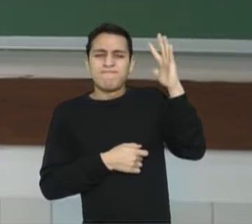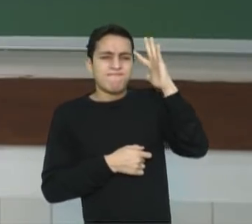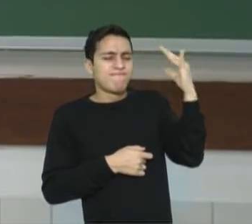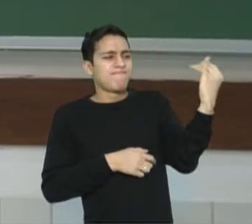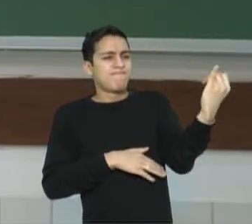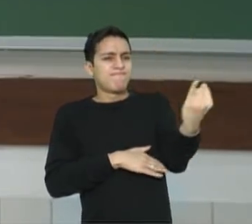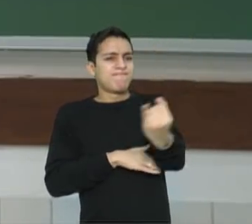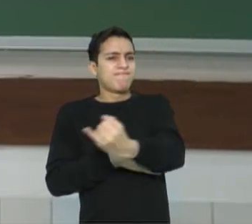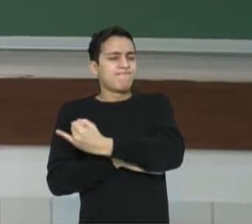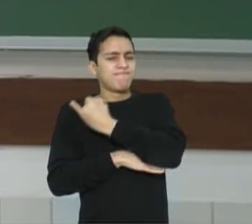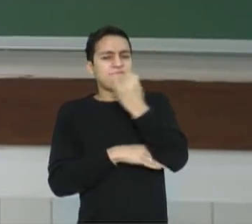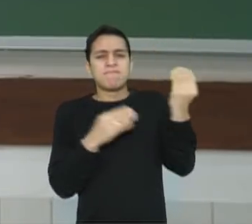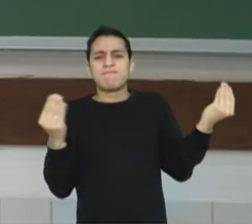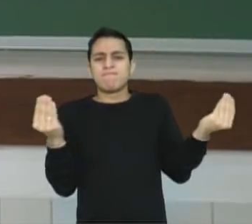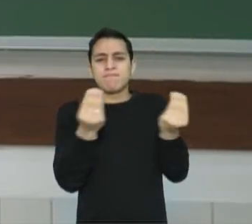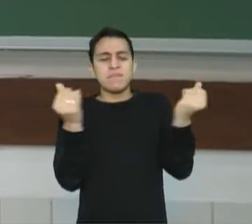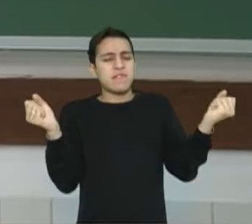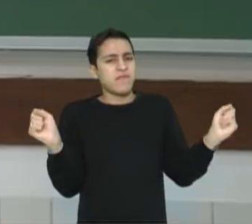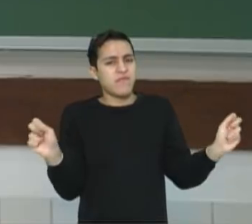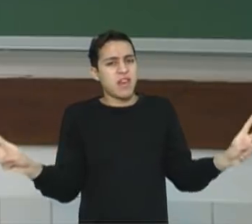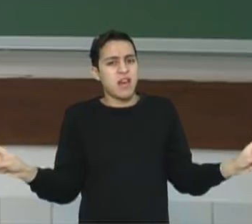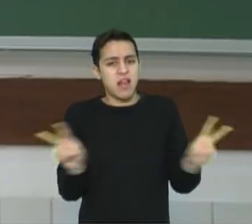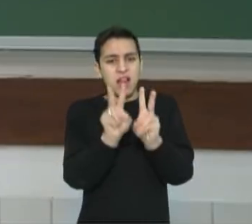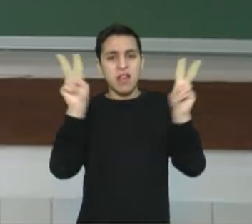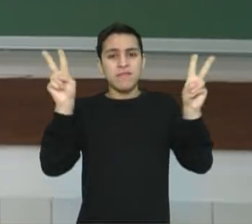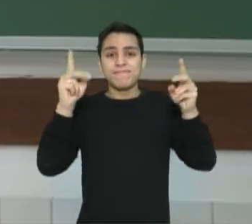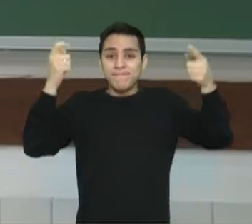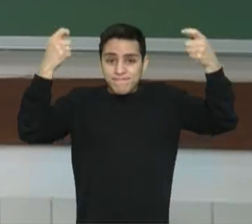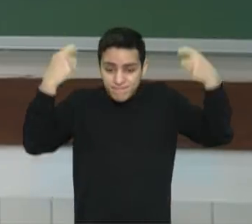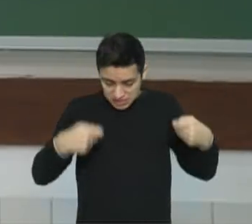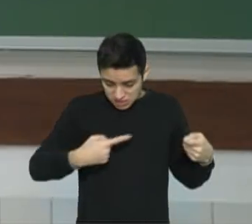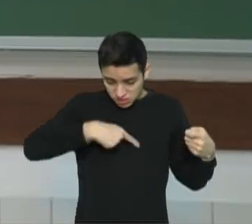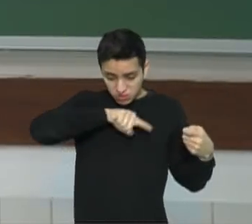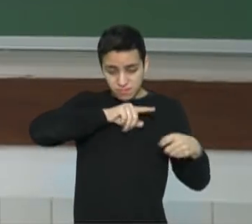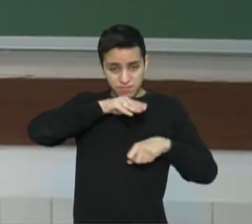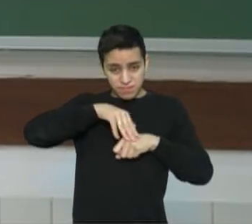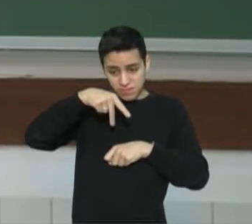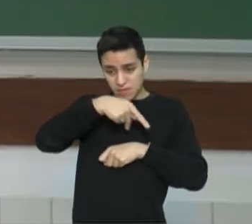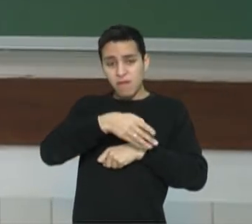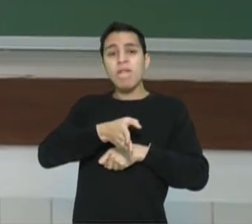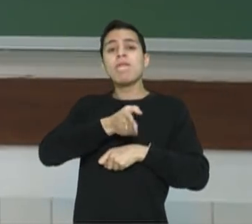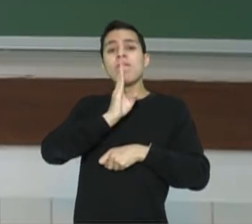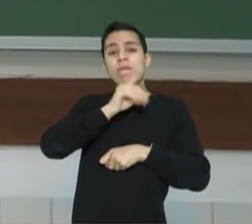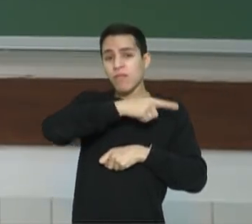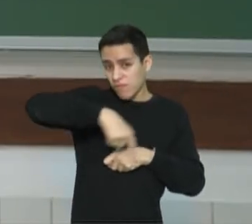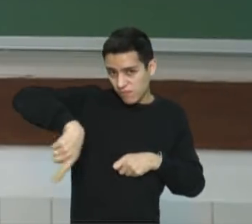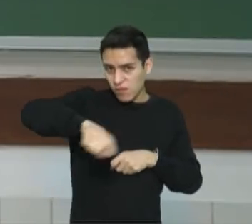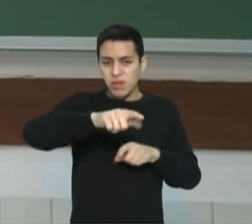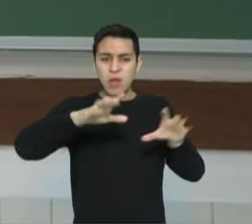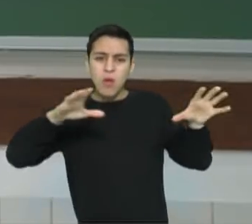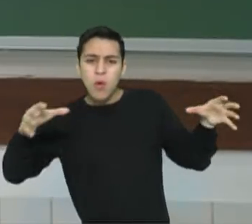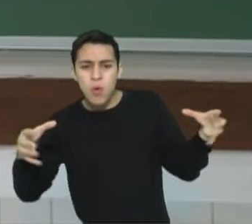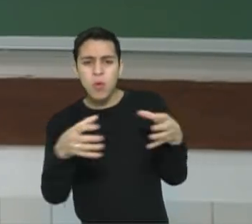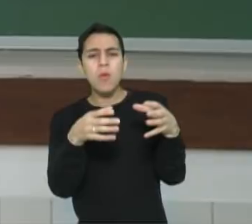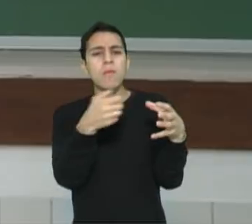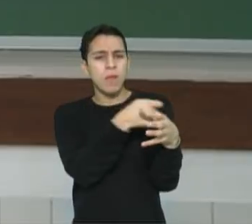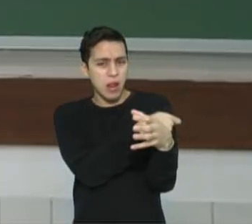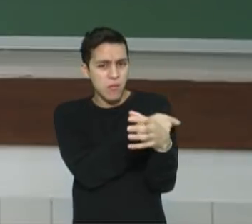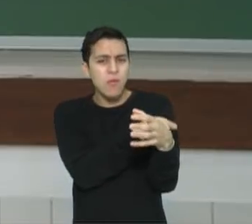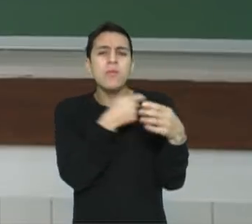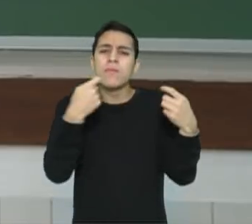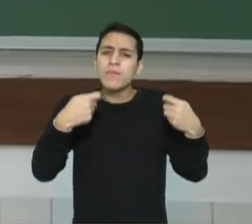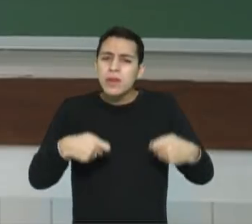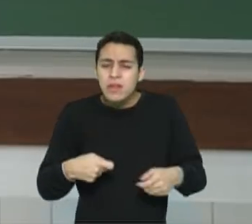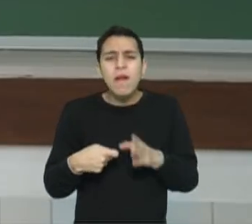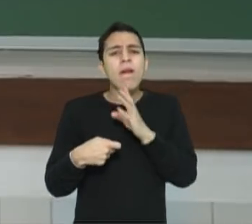muito importante que nós saibamos, conheçamos, tanto professores, educadores, como alunos, estudantes,